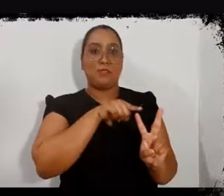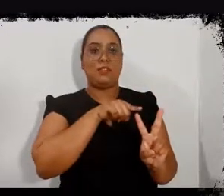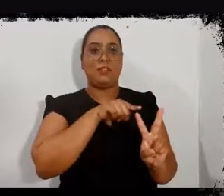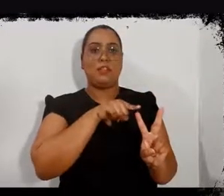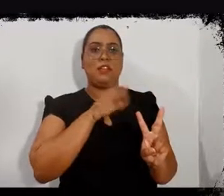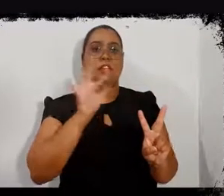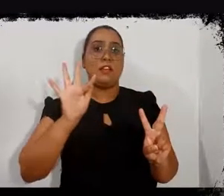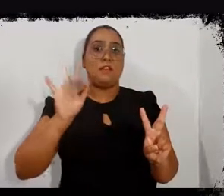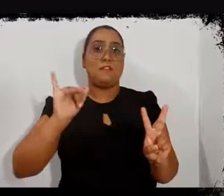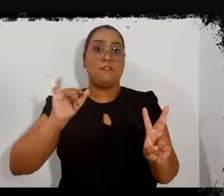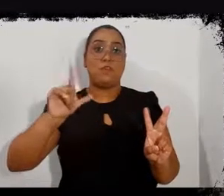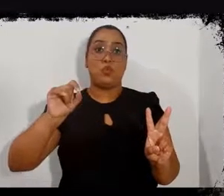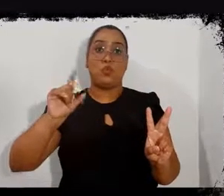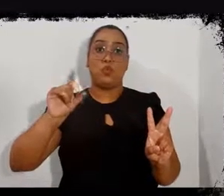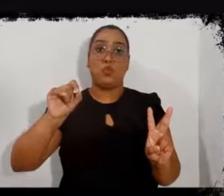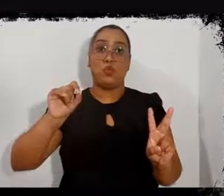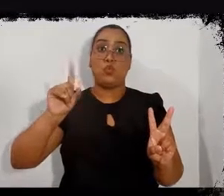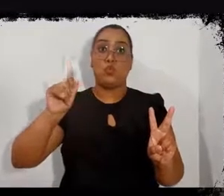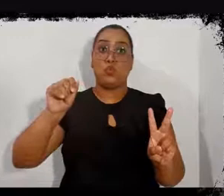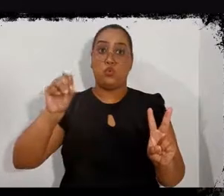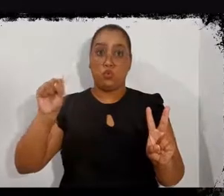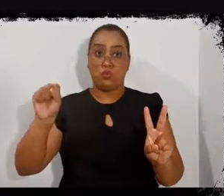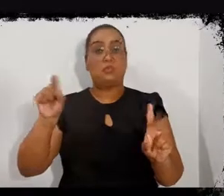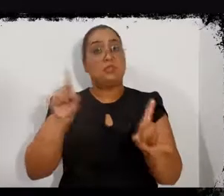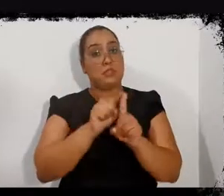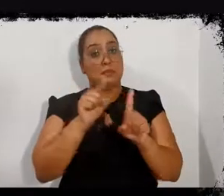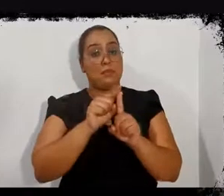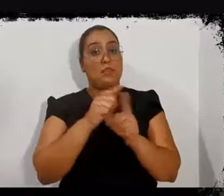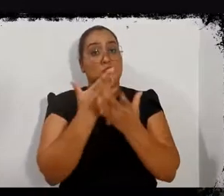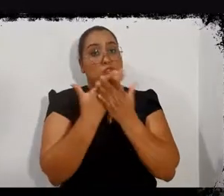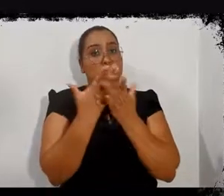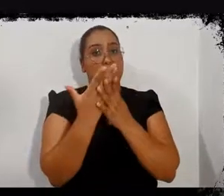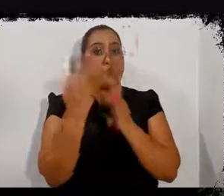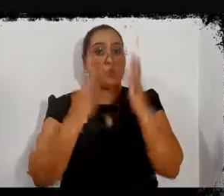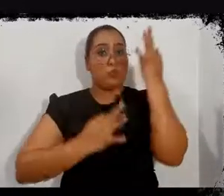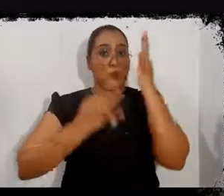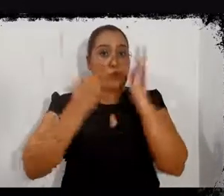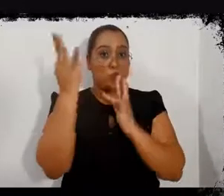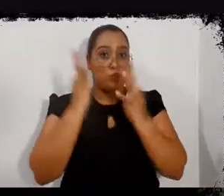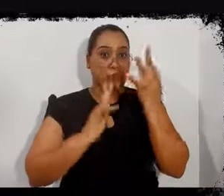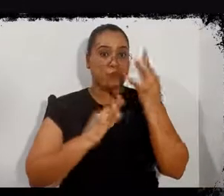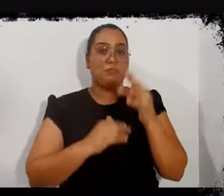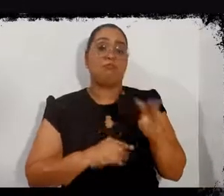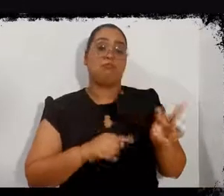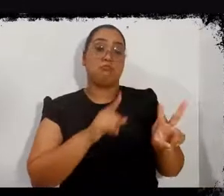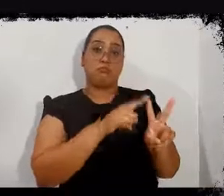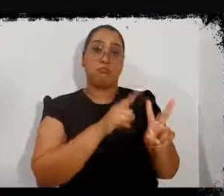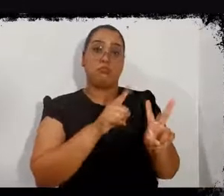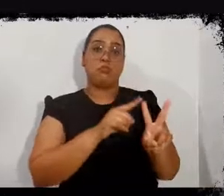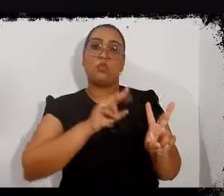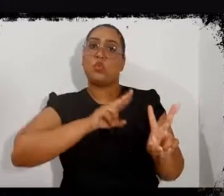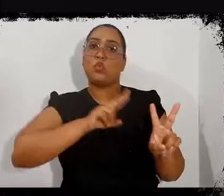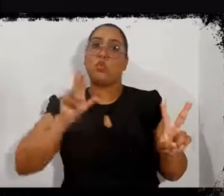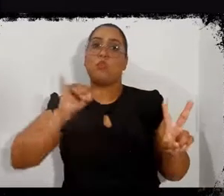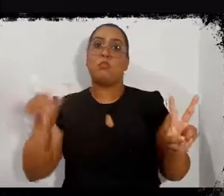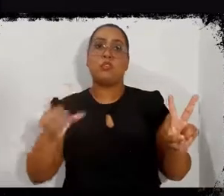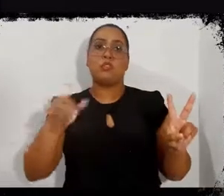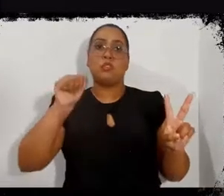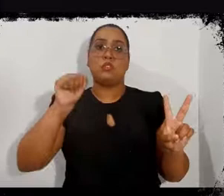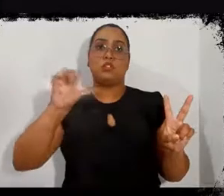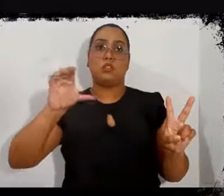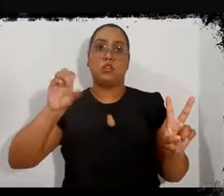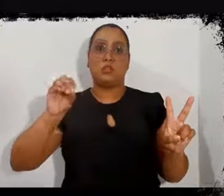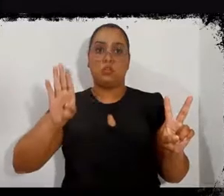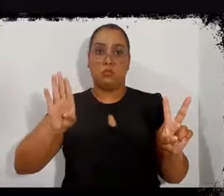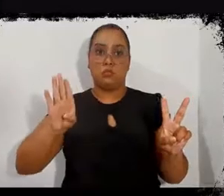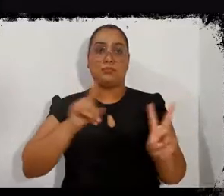eram filólogos e folcloristas. Um deles chamava-se Jacob e o